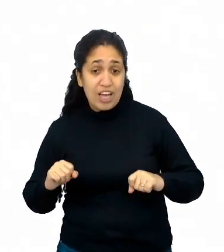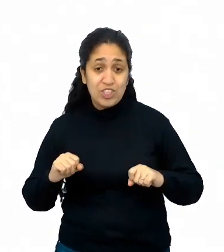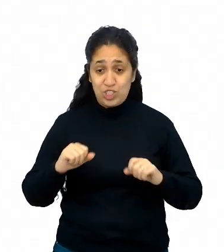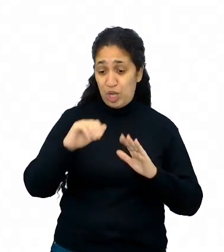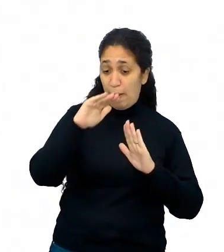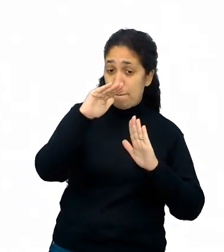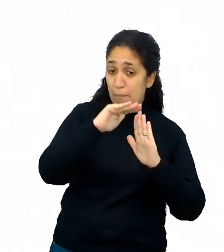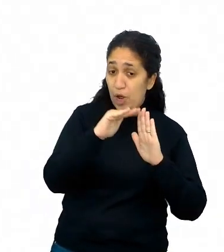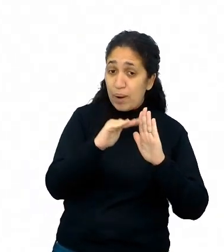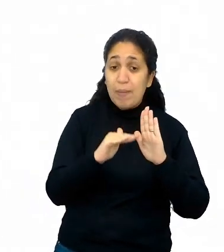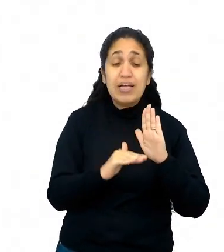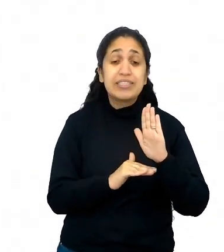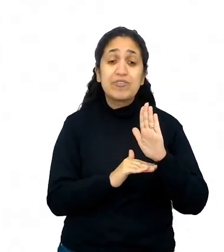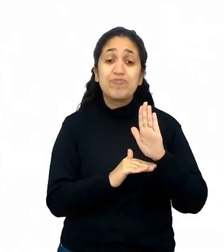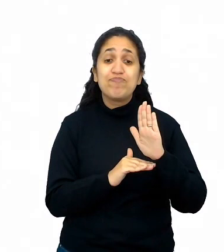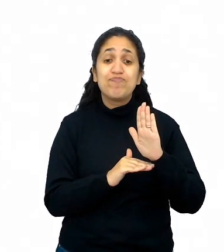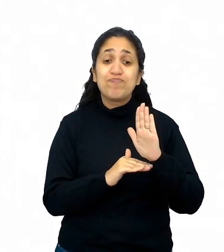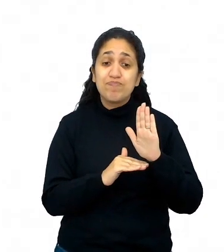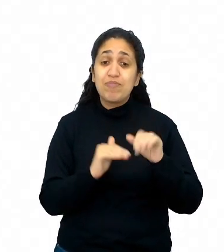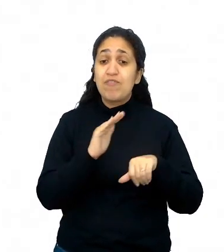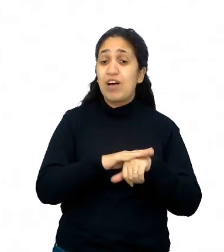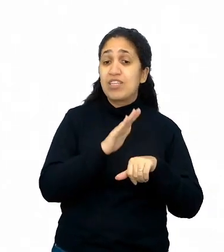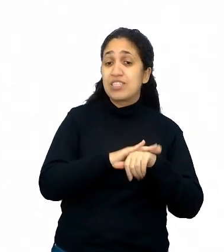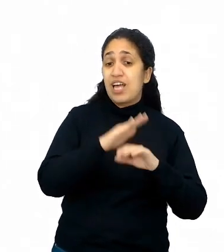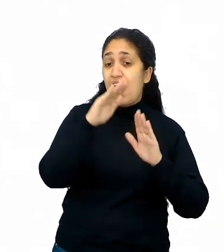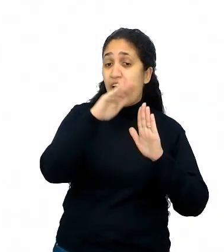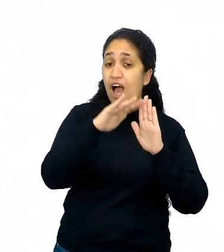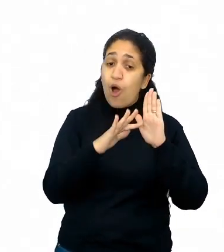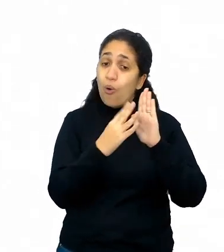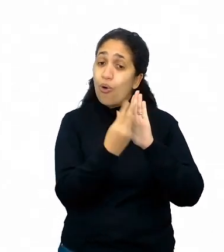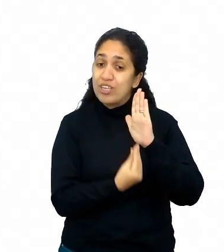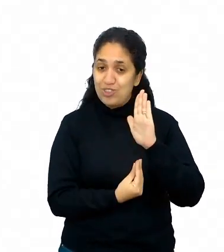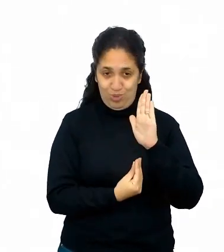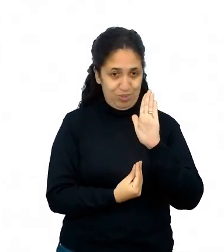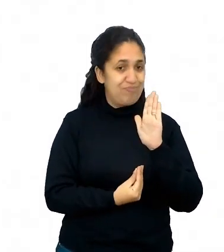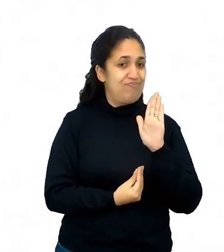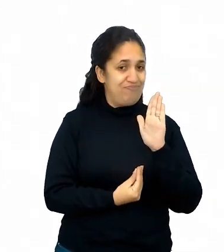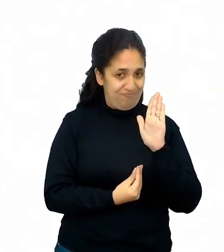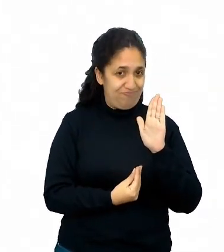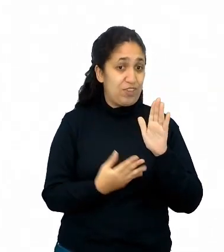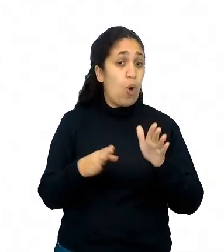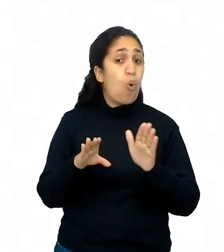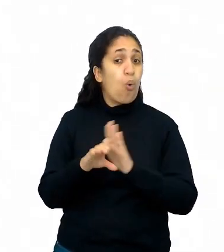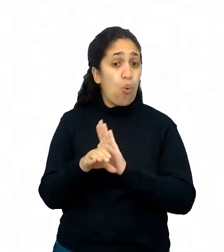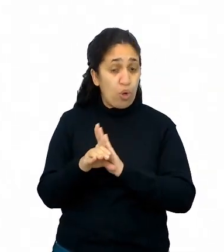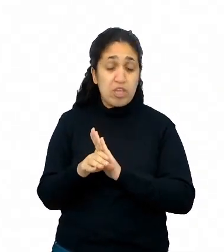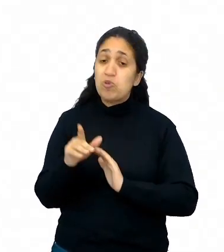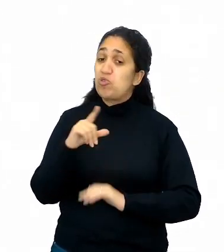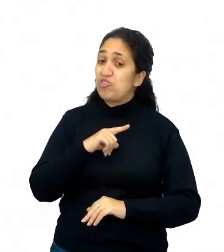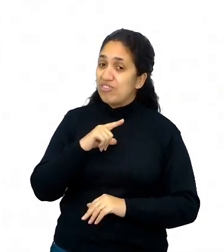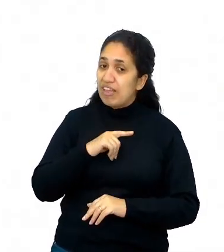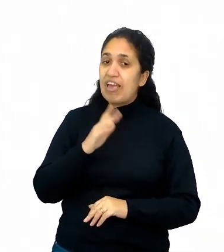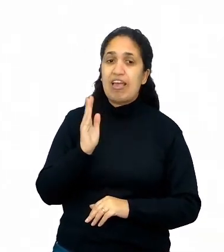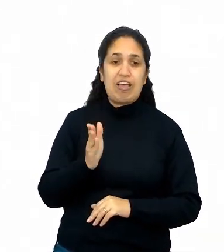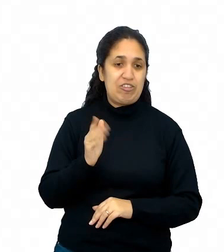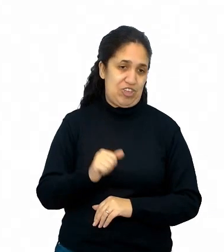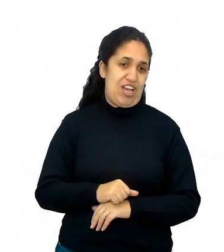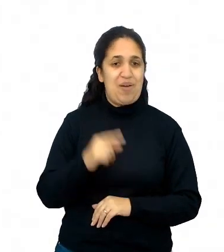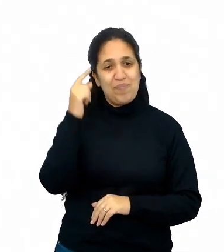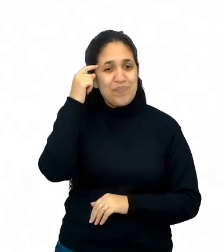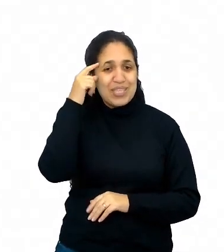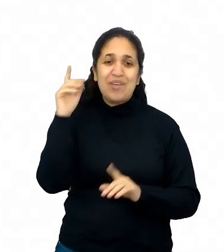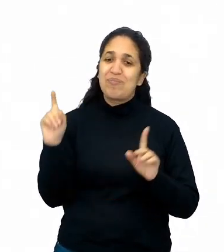na implementação de algoritmos. Ou seja, o nosso currículo já traz esse pensamento